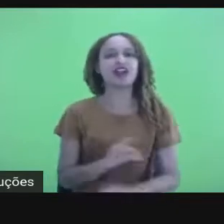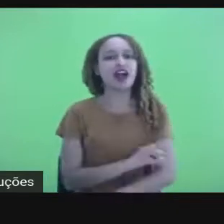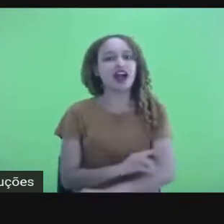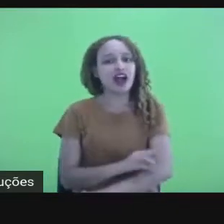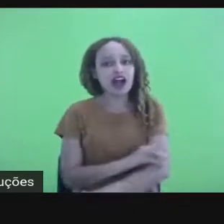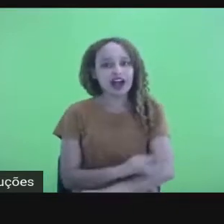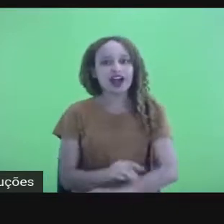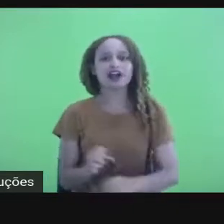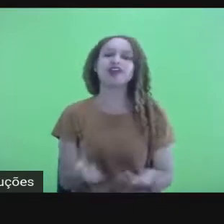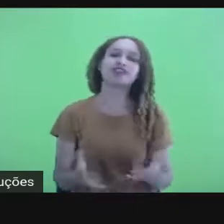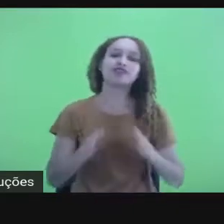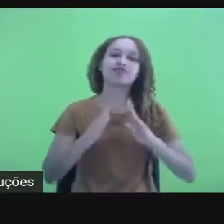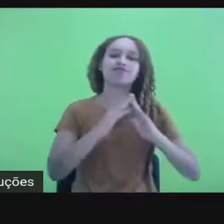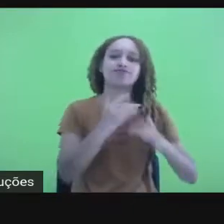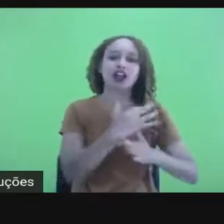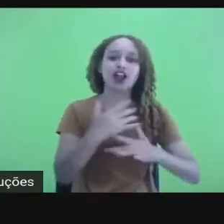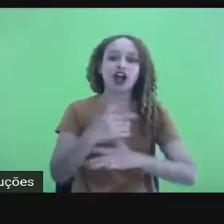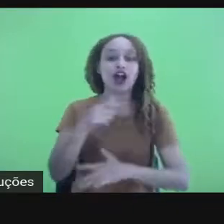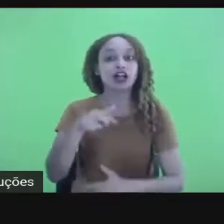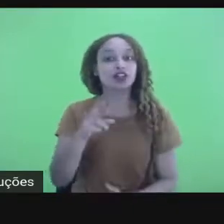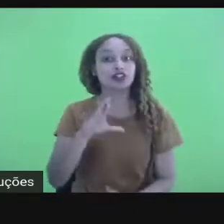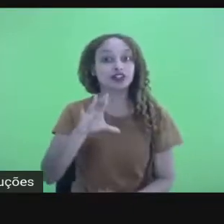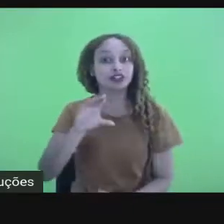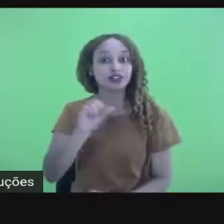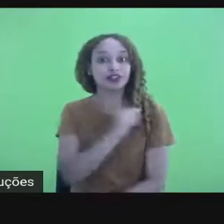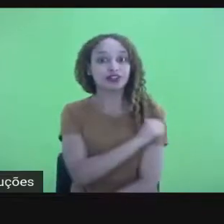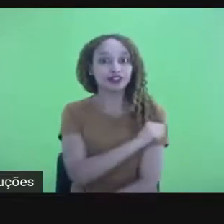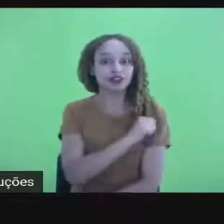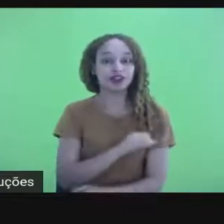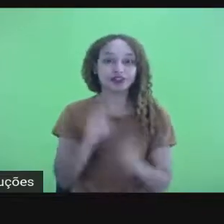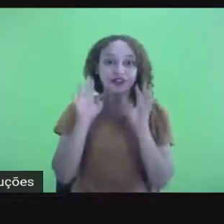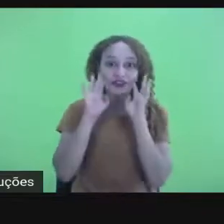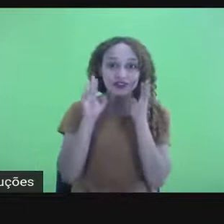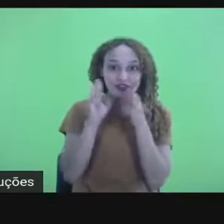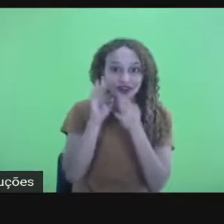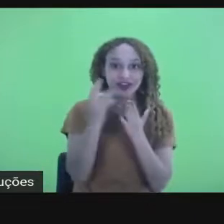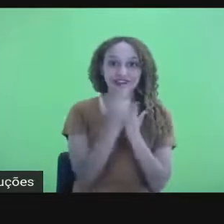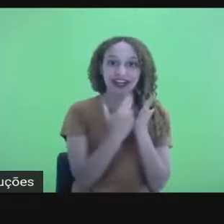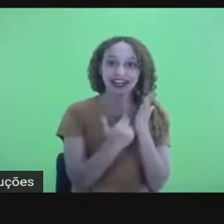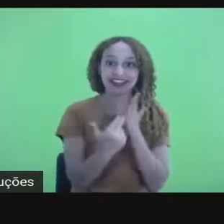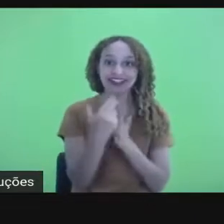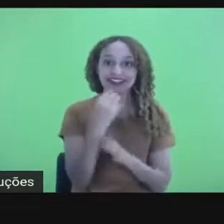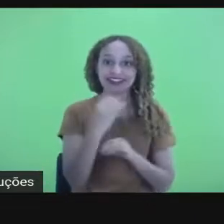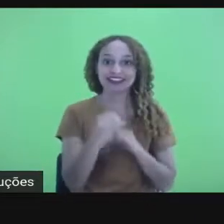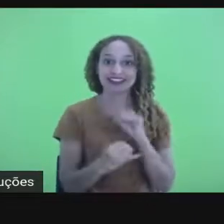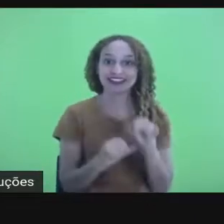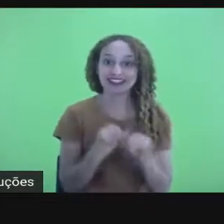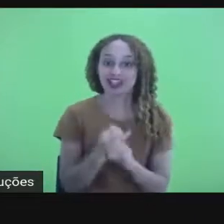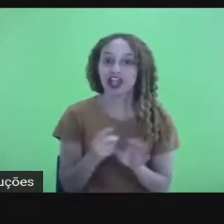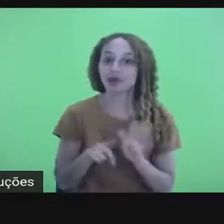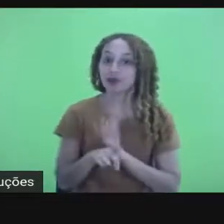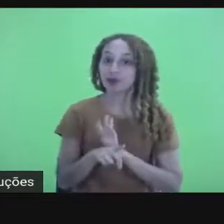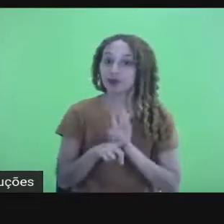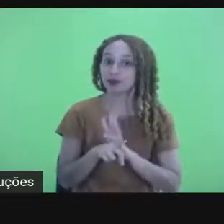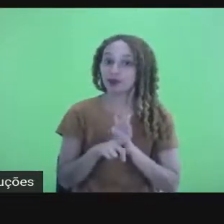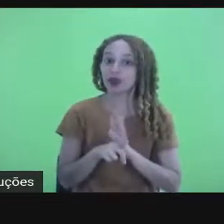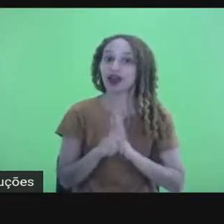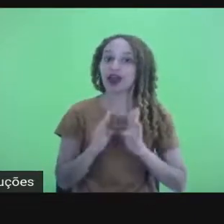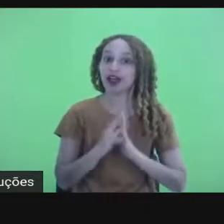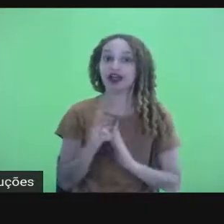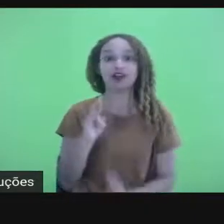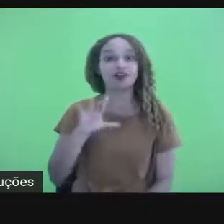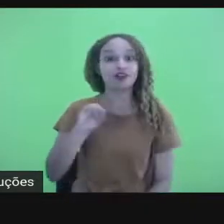de Janeiro. Com formação politécnica em design gráfico, atuou como pesquisadora na Fundação Casa de Rui